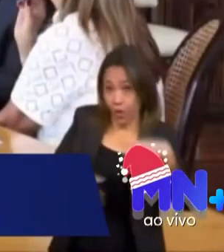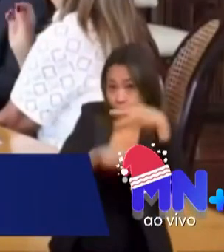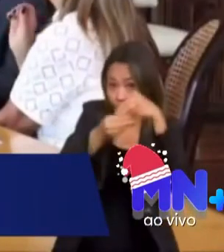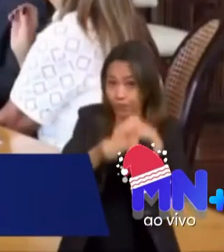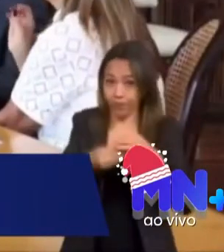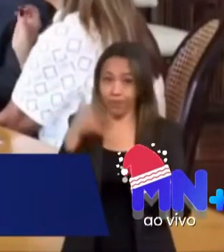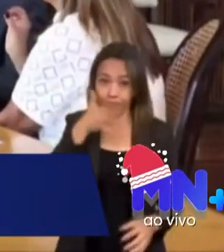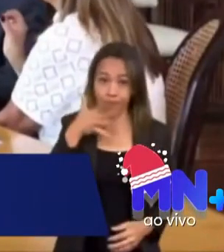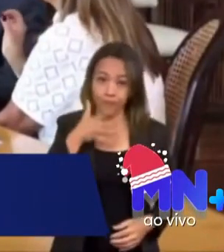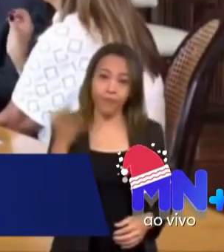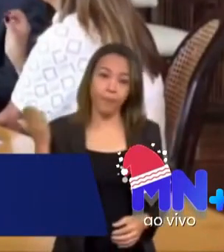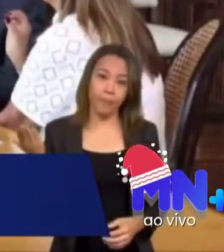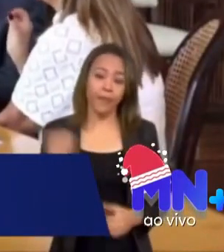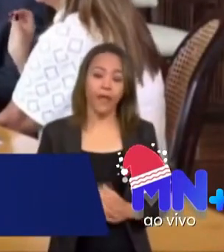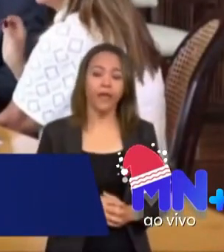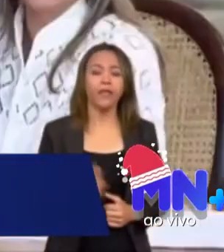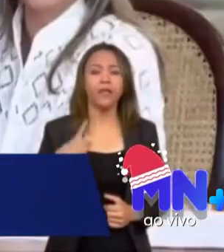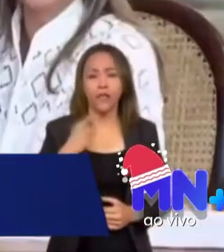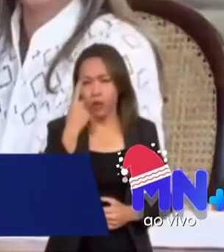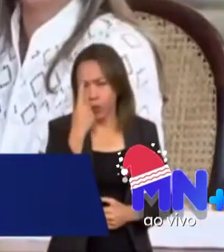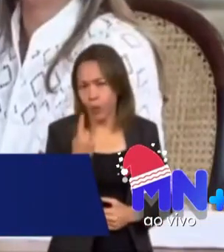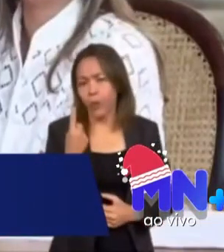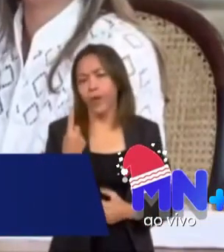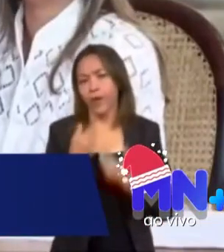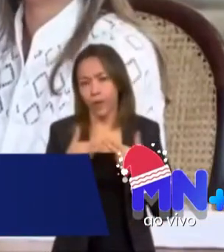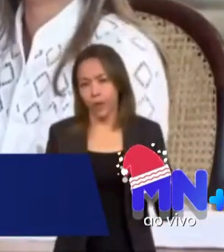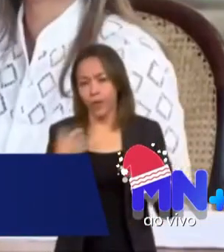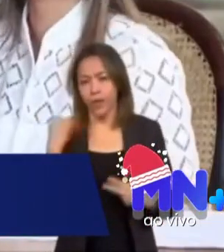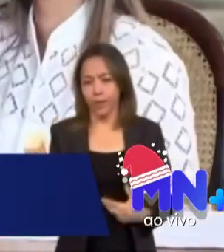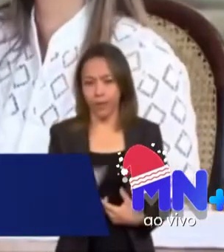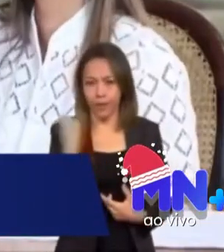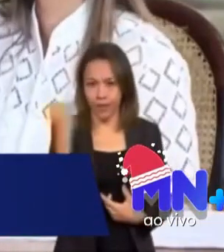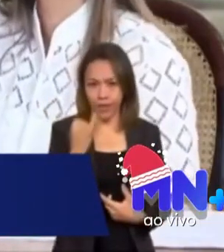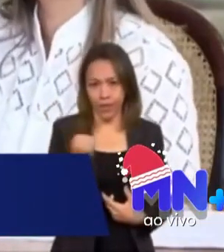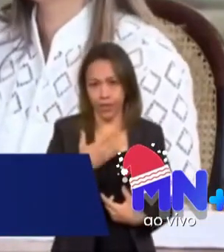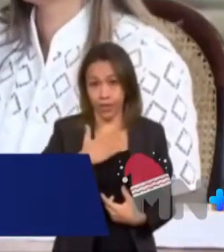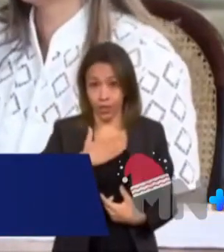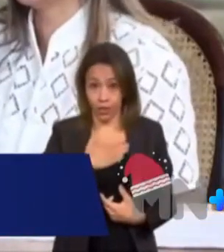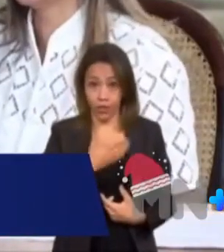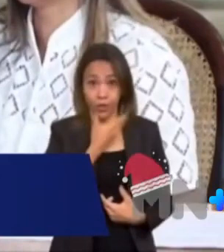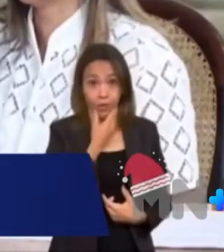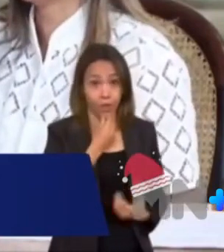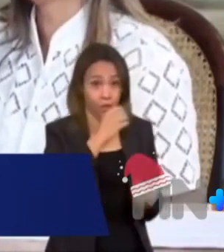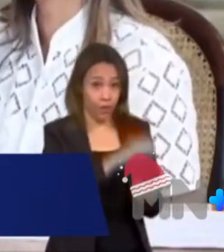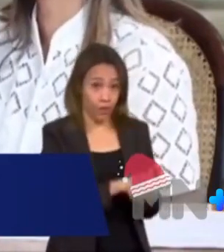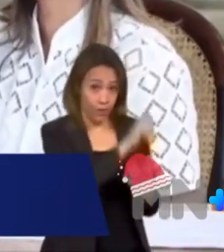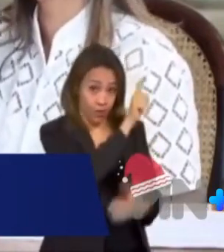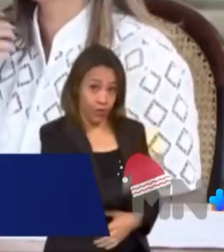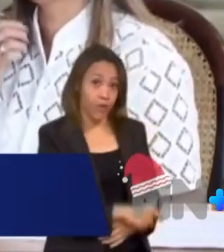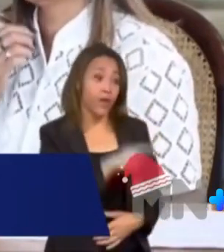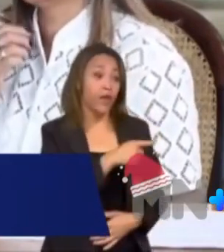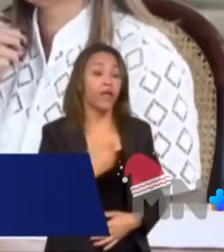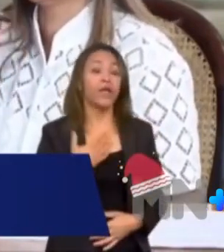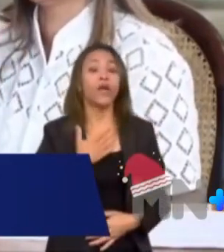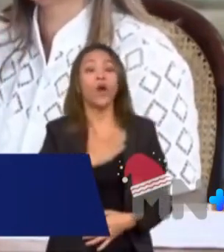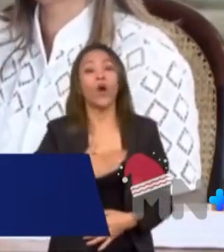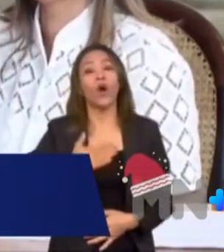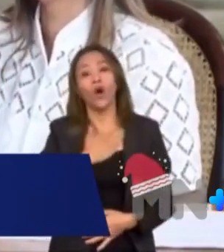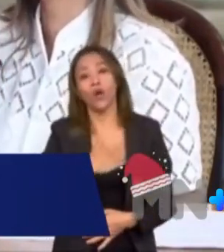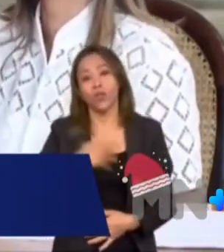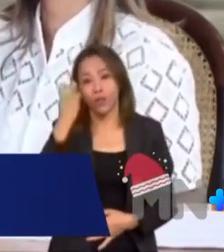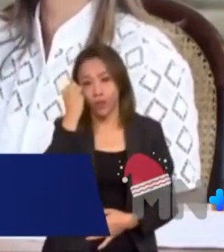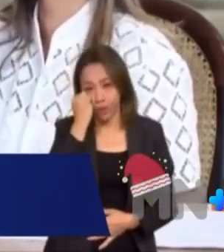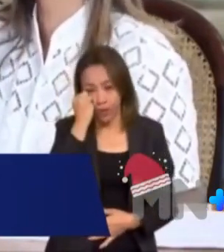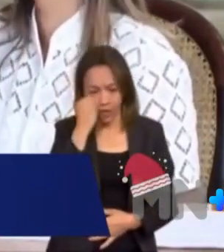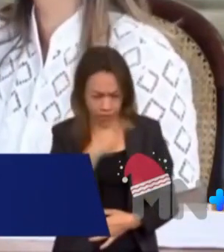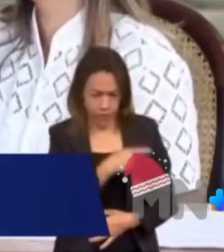Tem um detalhe bem importante, assim, do meu marido, que ele gosta de dormir as coisas. Quer dizer, você tem uma coisa importante para falar para